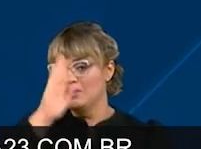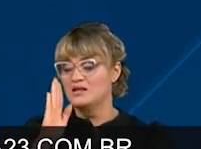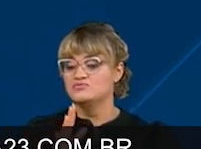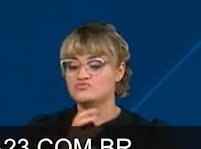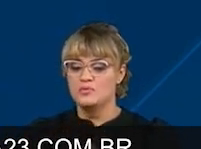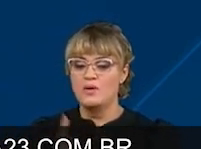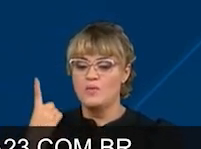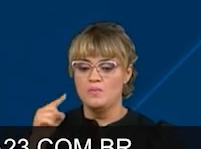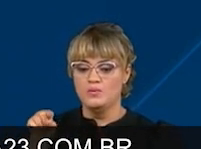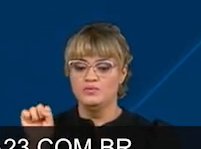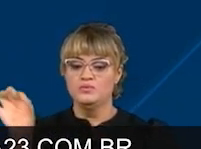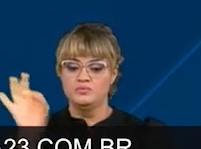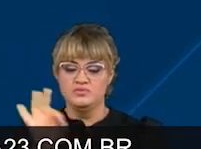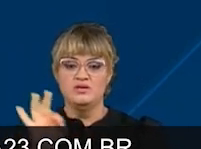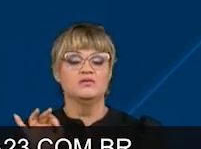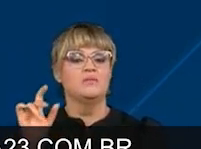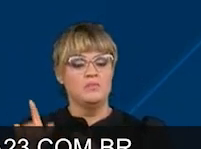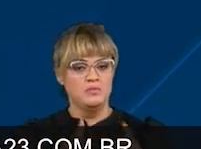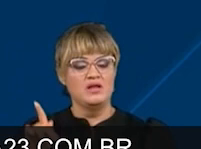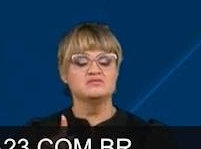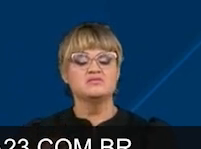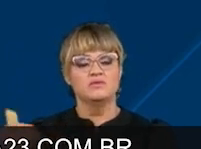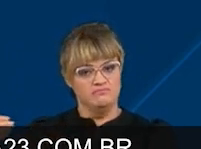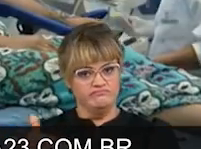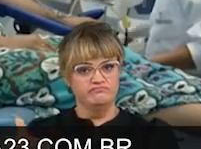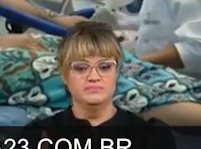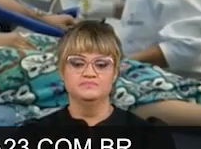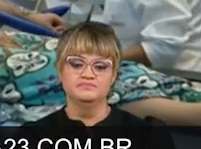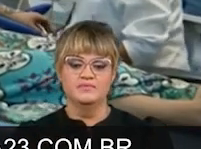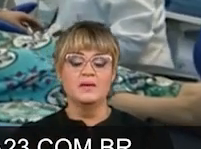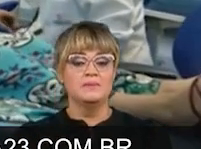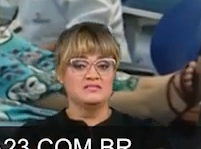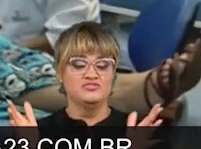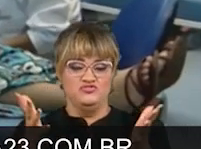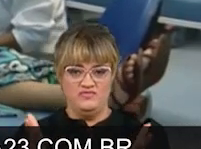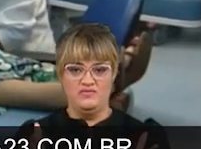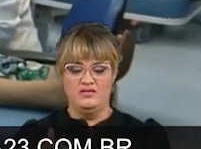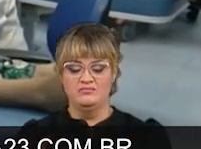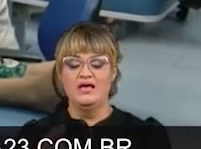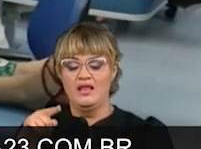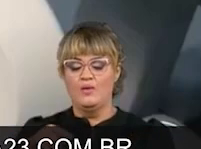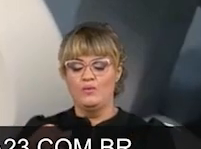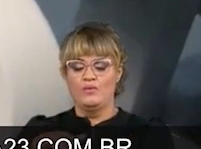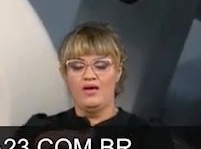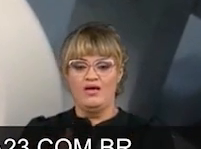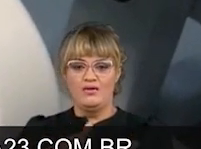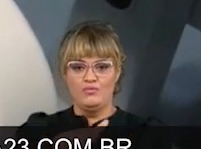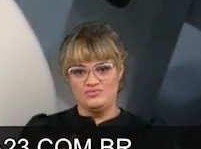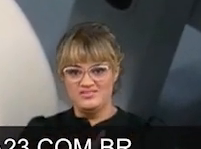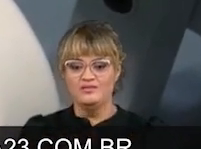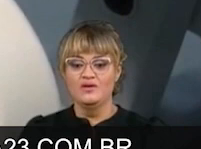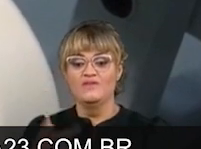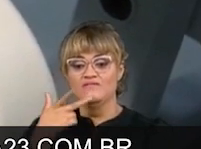tem 1,8% da população composta por doadores frequentes. Para incentivar doações, o Hemorrio fez parcerias. A campanha